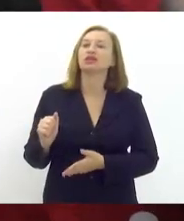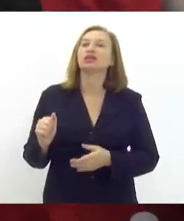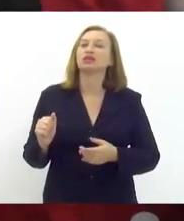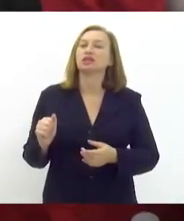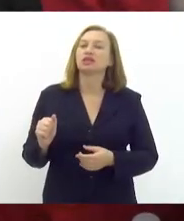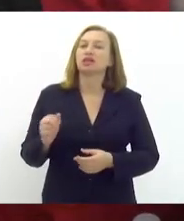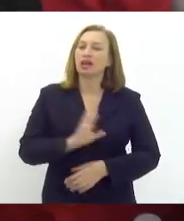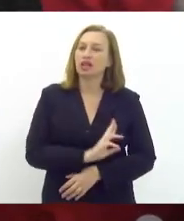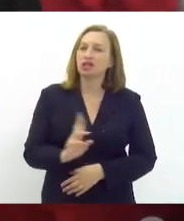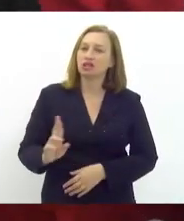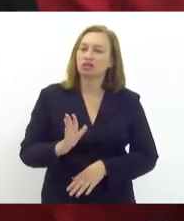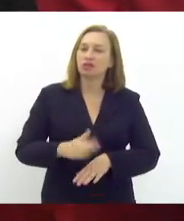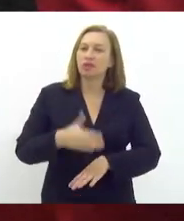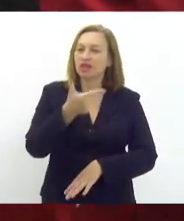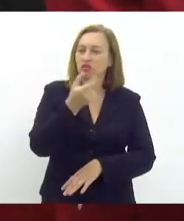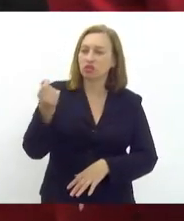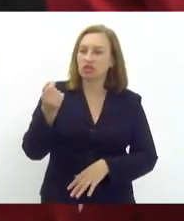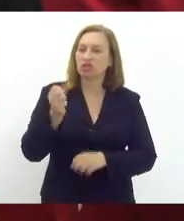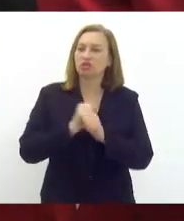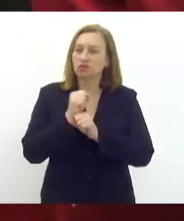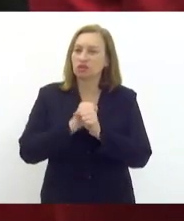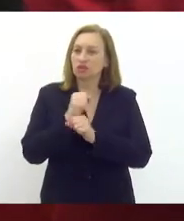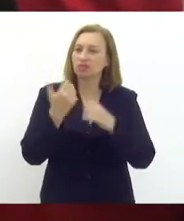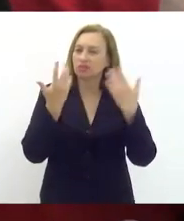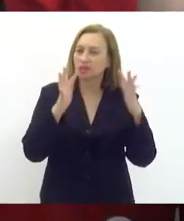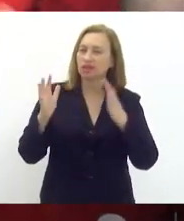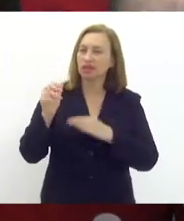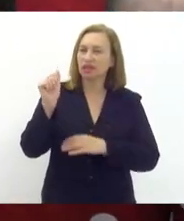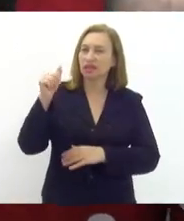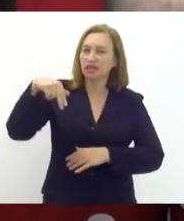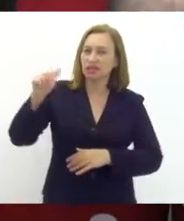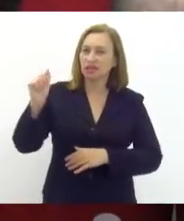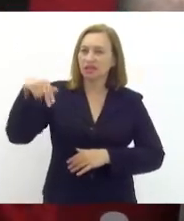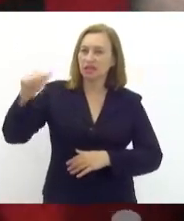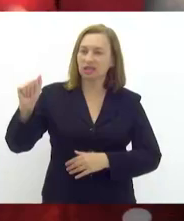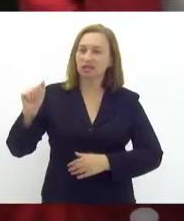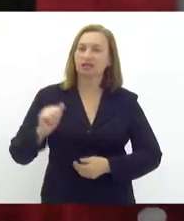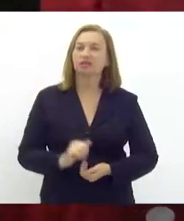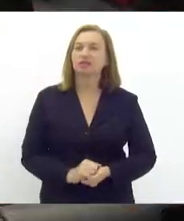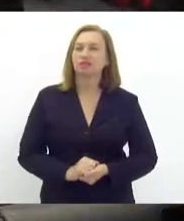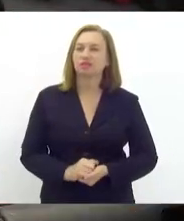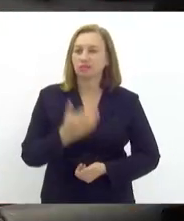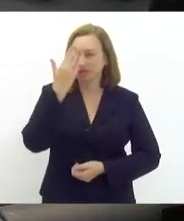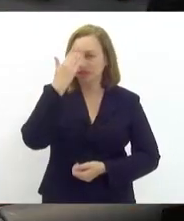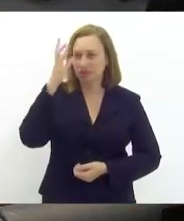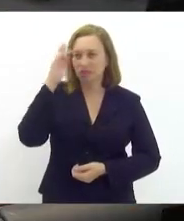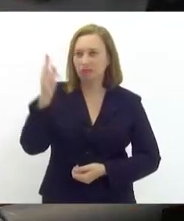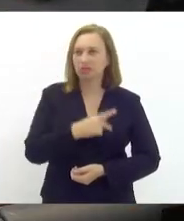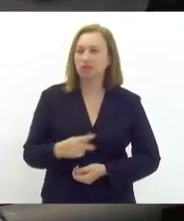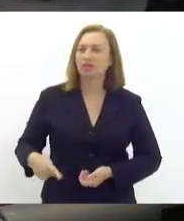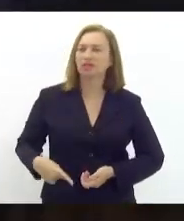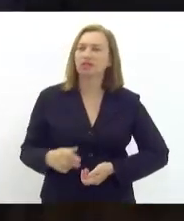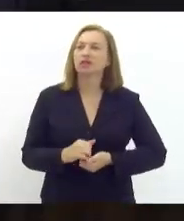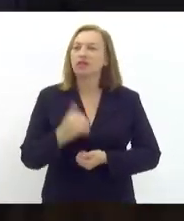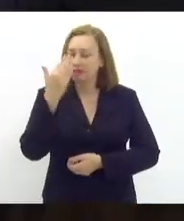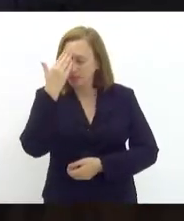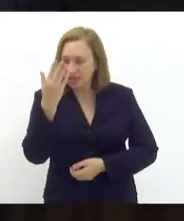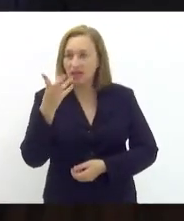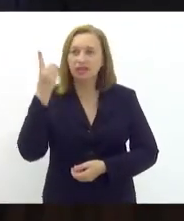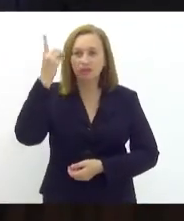que tem mais de 200 anos e aí que celebra Nanã obrigada senhor presidente Muito obrigado